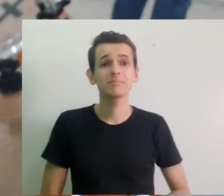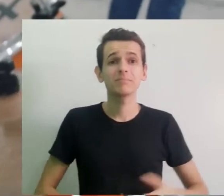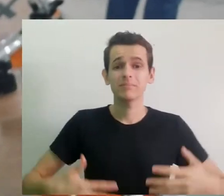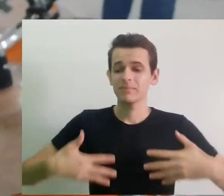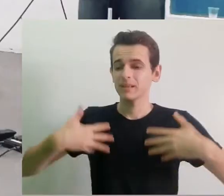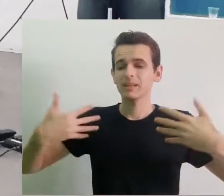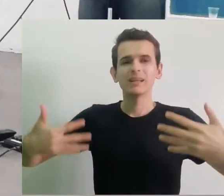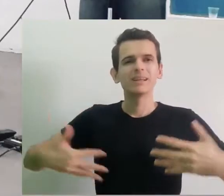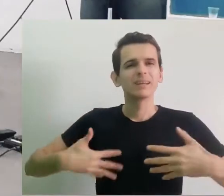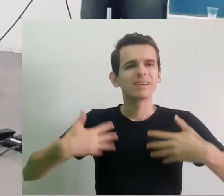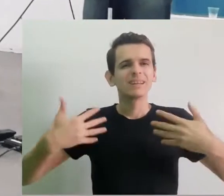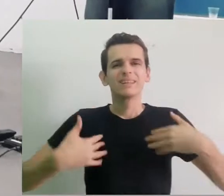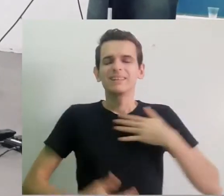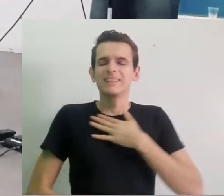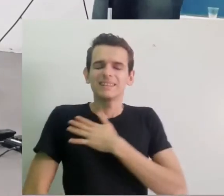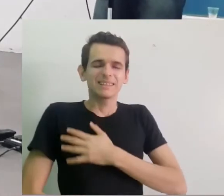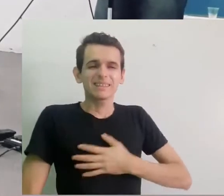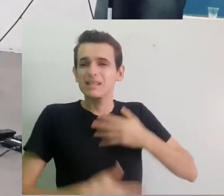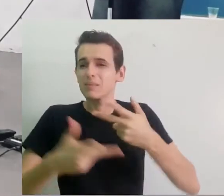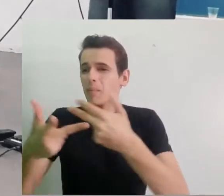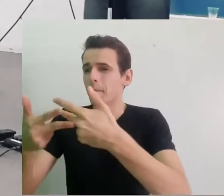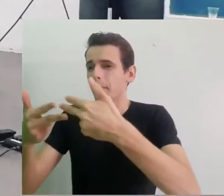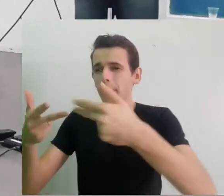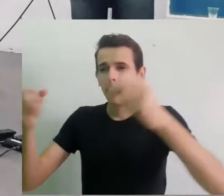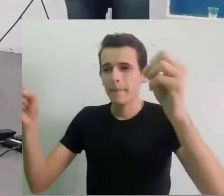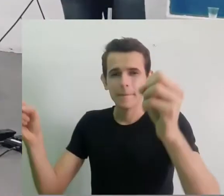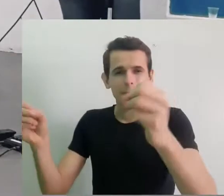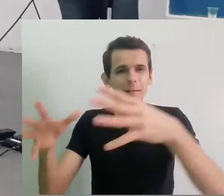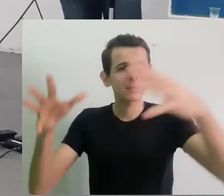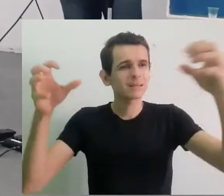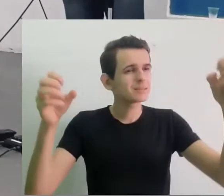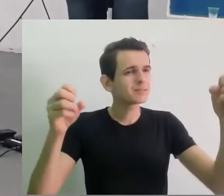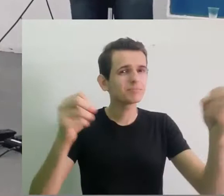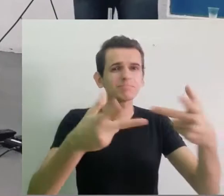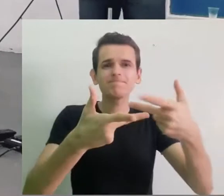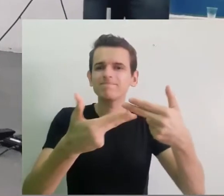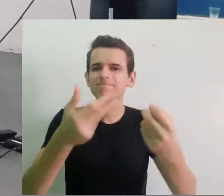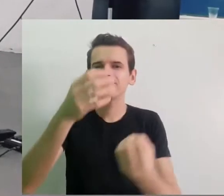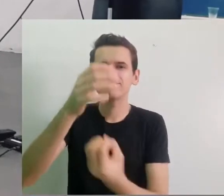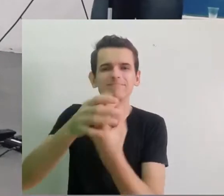Alegre te louvo por teus grandes